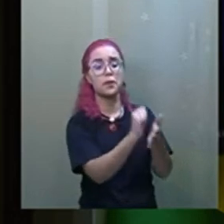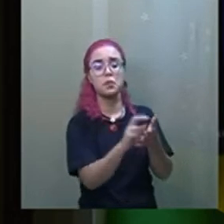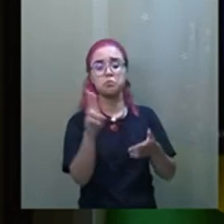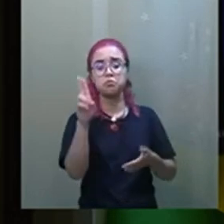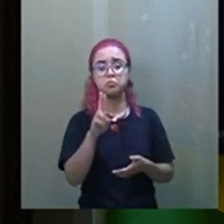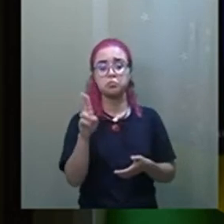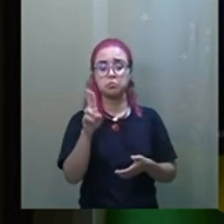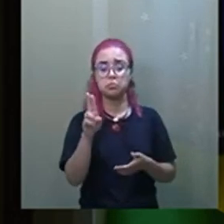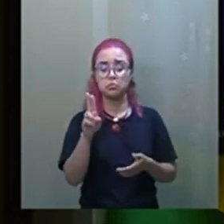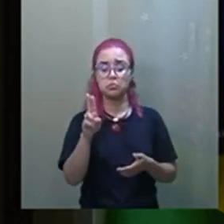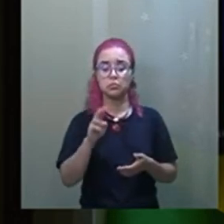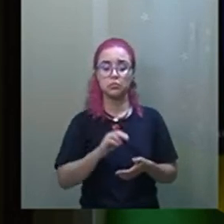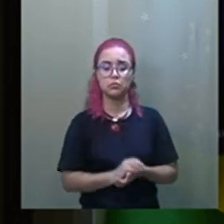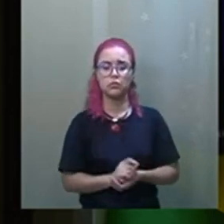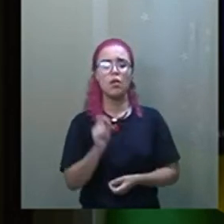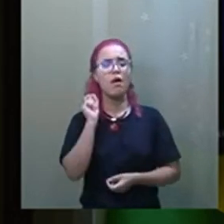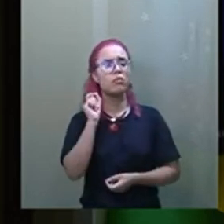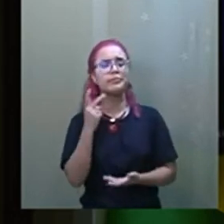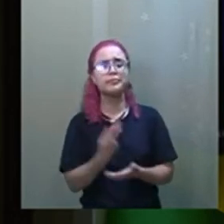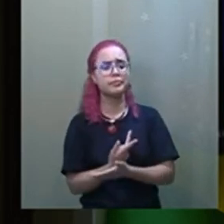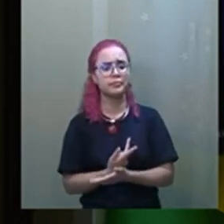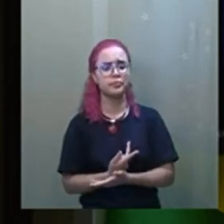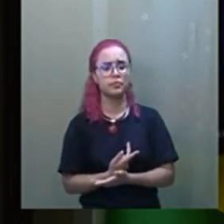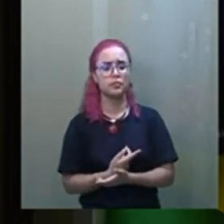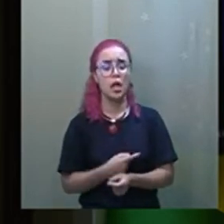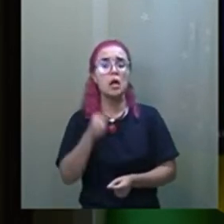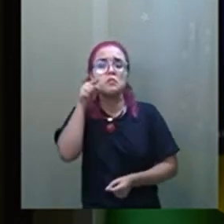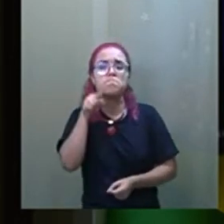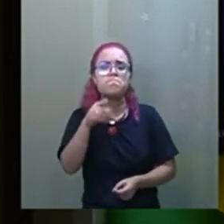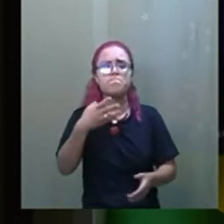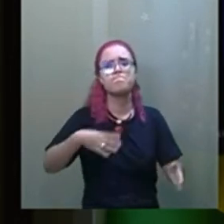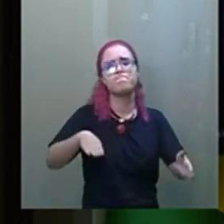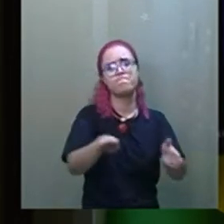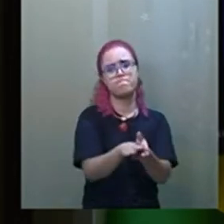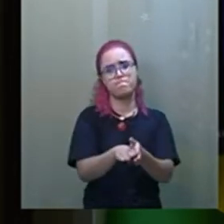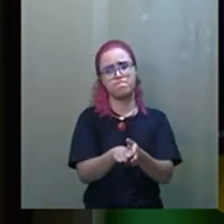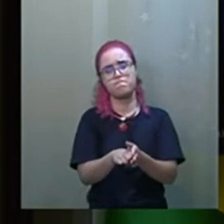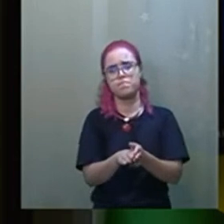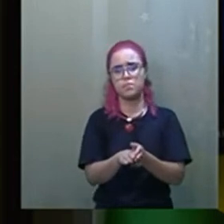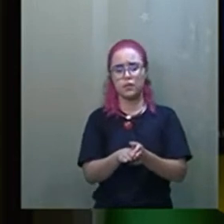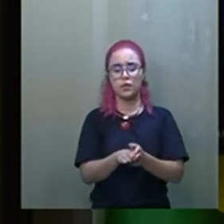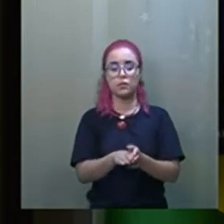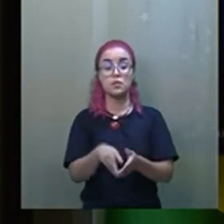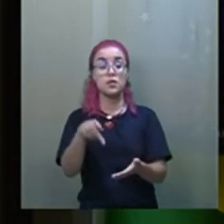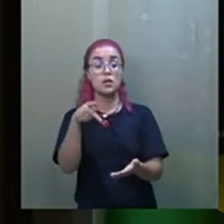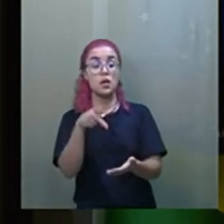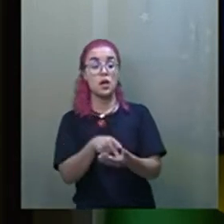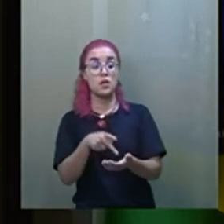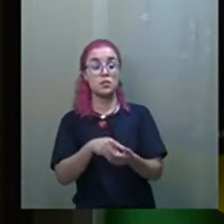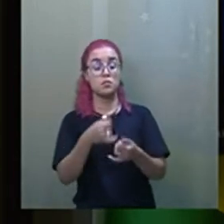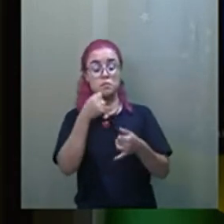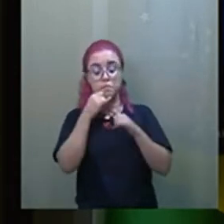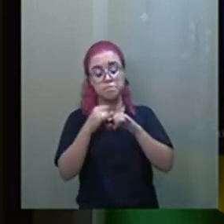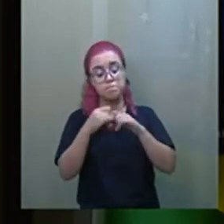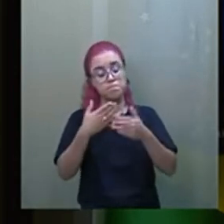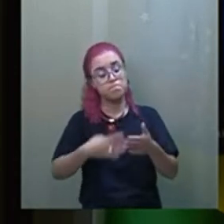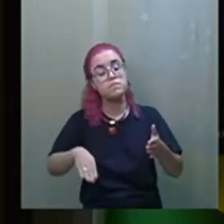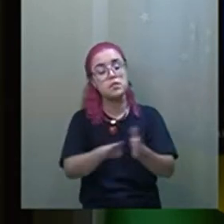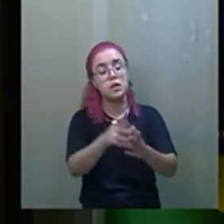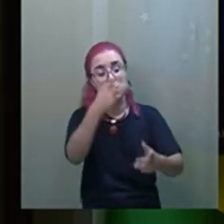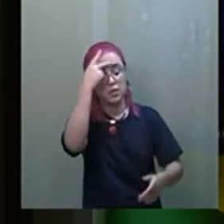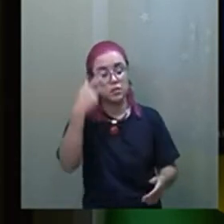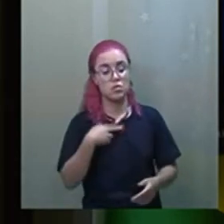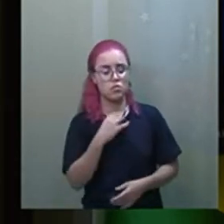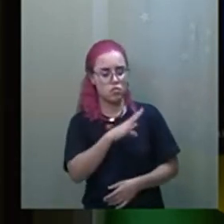universidades? Que é isso? A que ponto nós chegamos? A verdade precisa ser entregue,